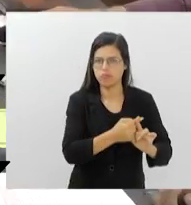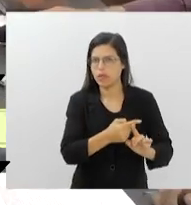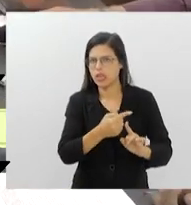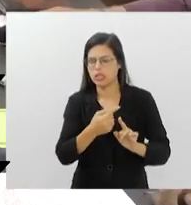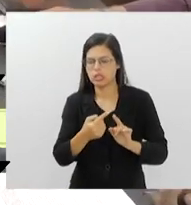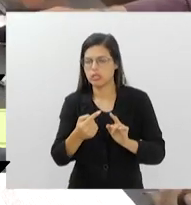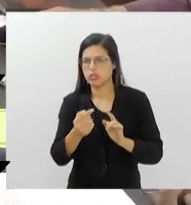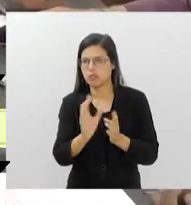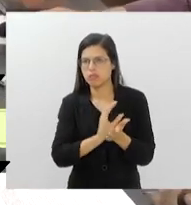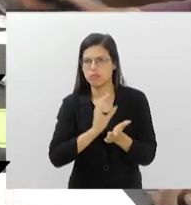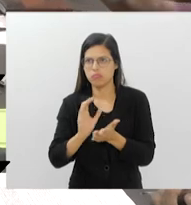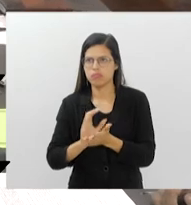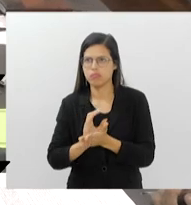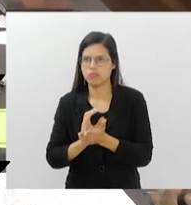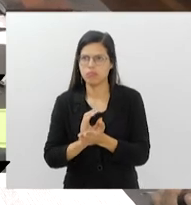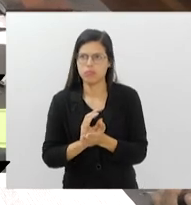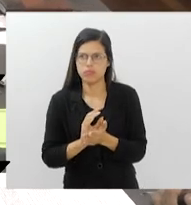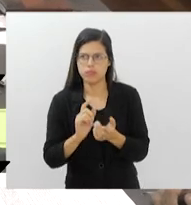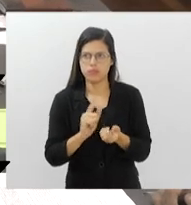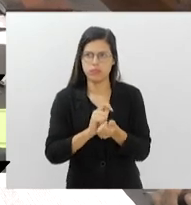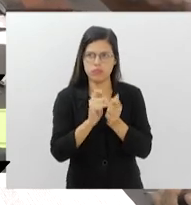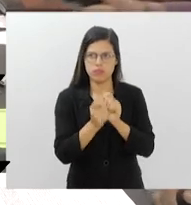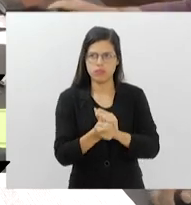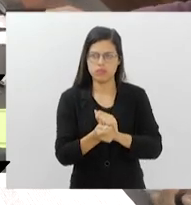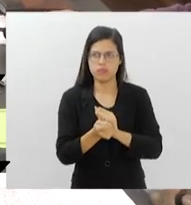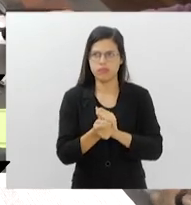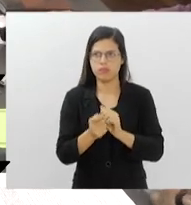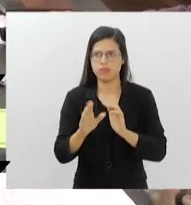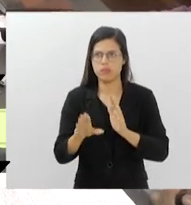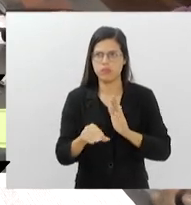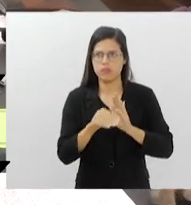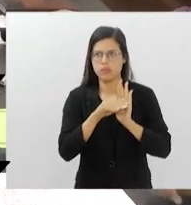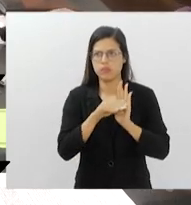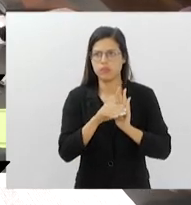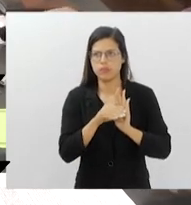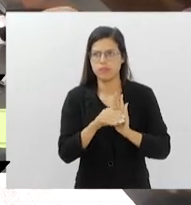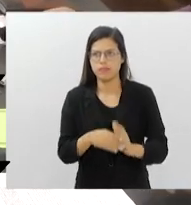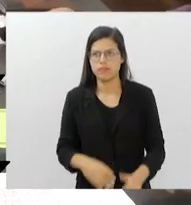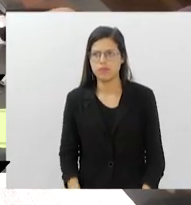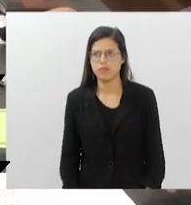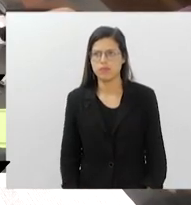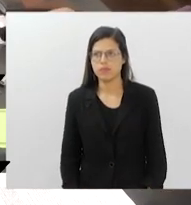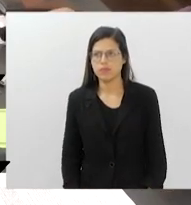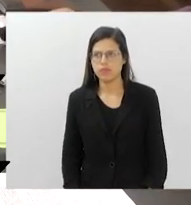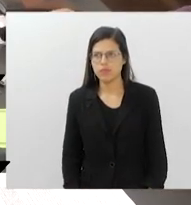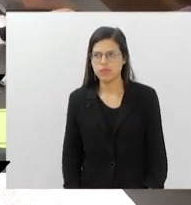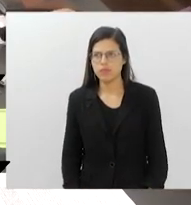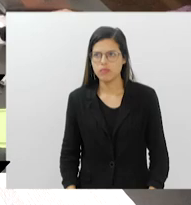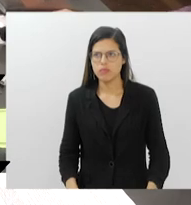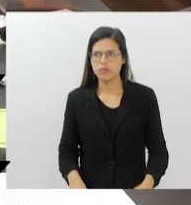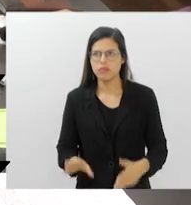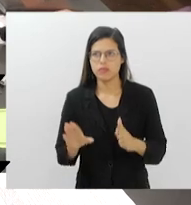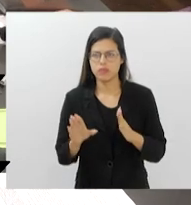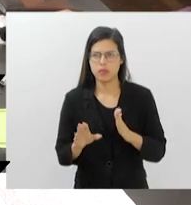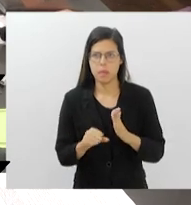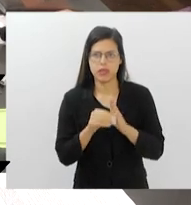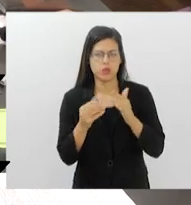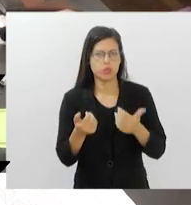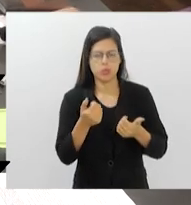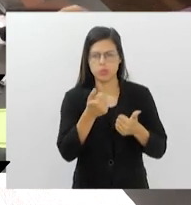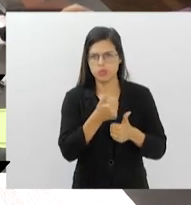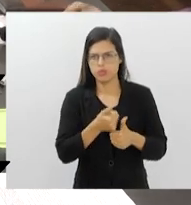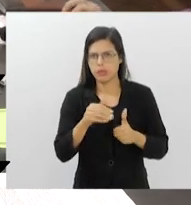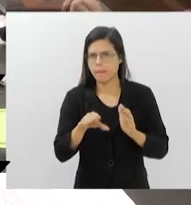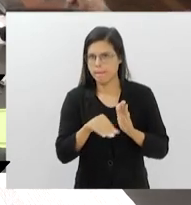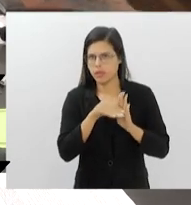determinar E aí dá para adequar as emendas perfeito então aata com subemenda de acordo pode ser deputada Élica de acordo então designada deputada